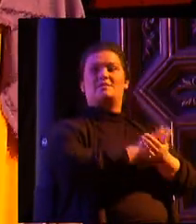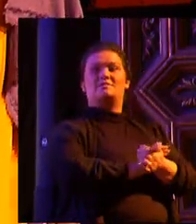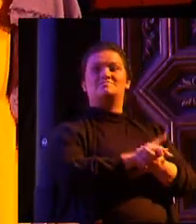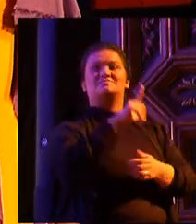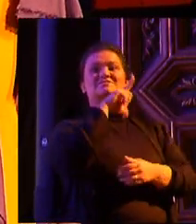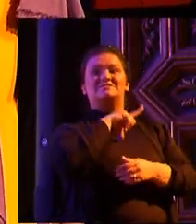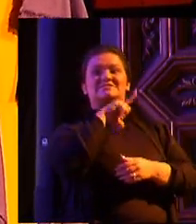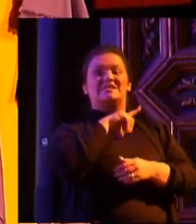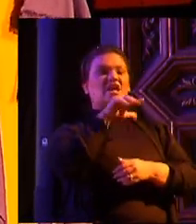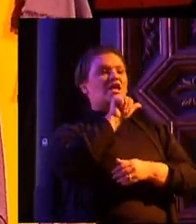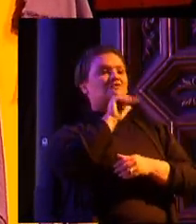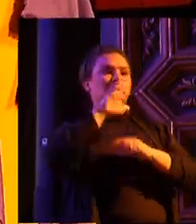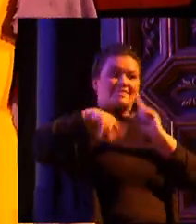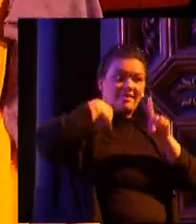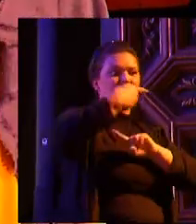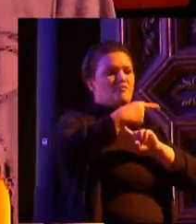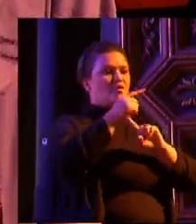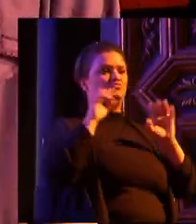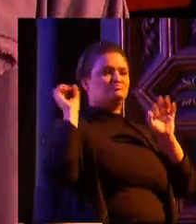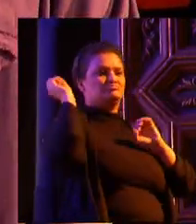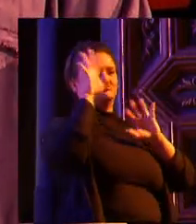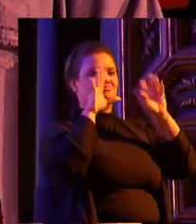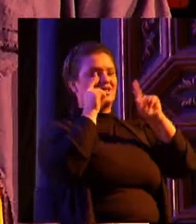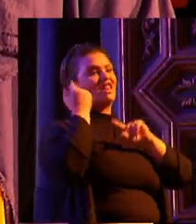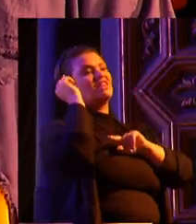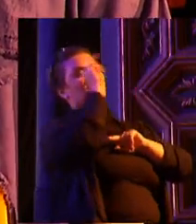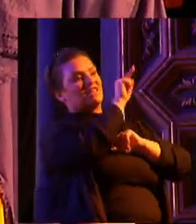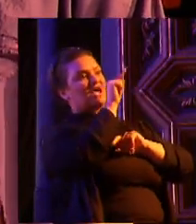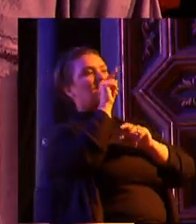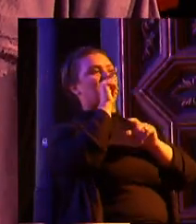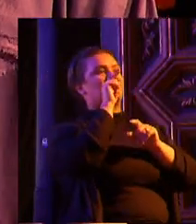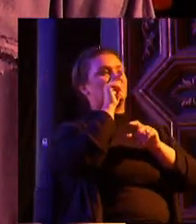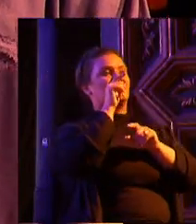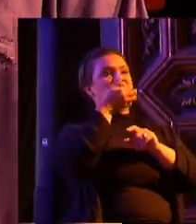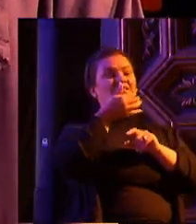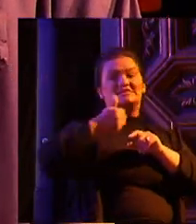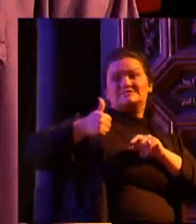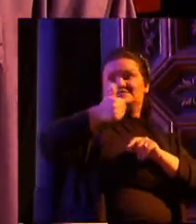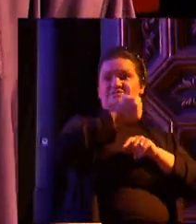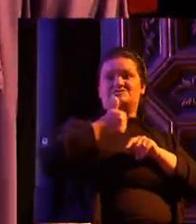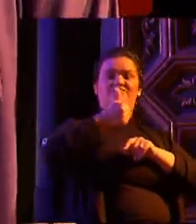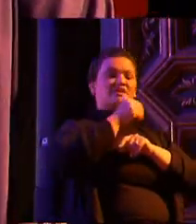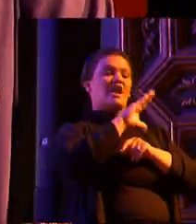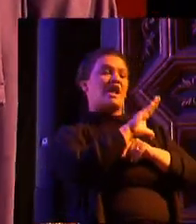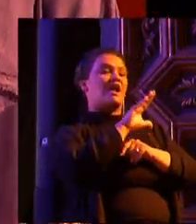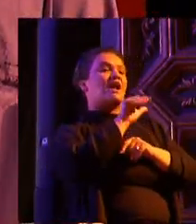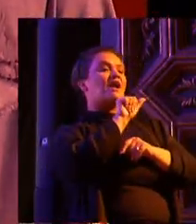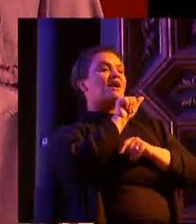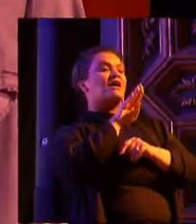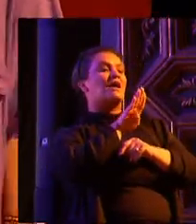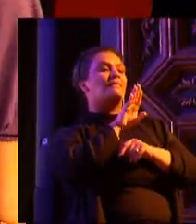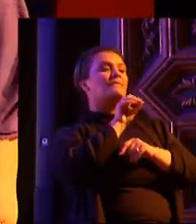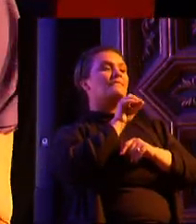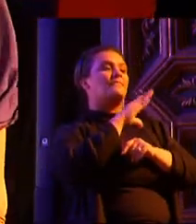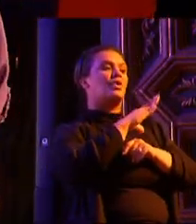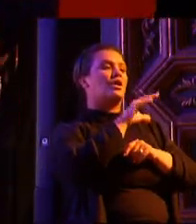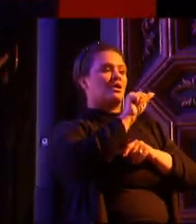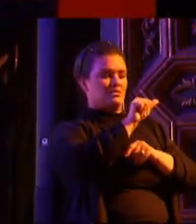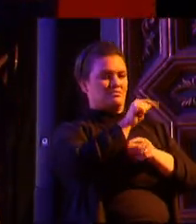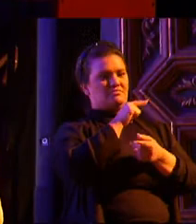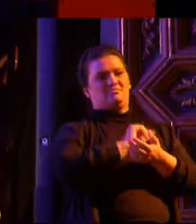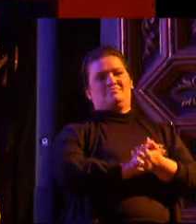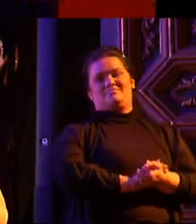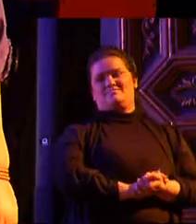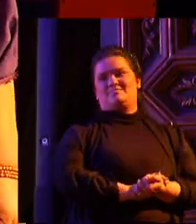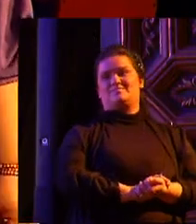o after do prêmio, lá na Cervejaria Cabocla. Me conta! A gente vai ter uma festa na Cervejaria